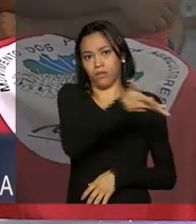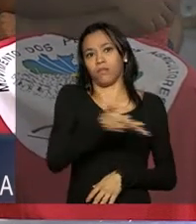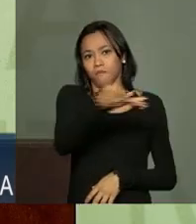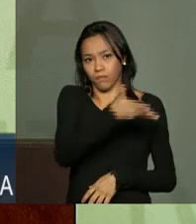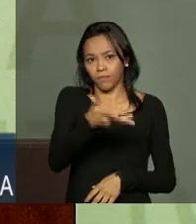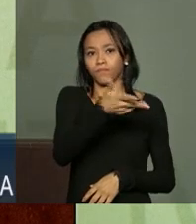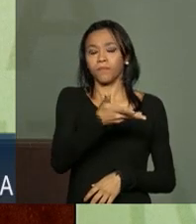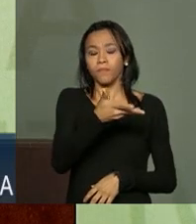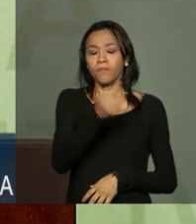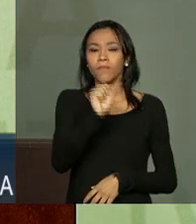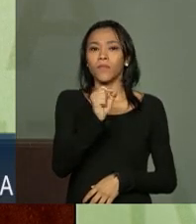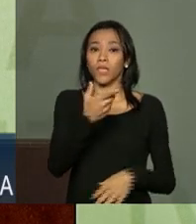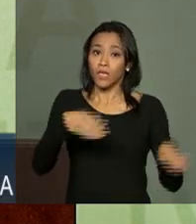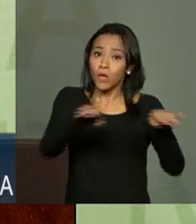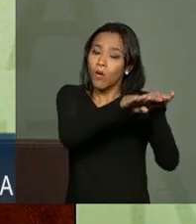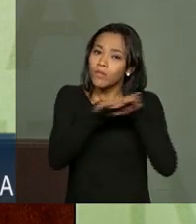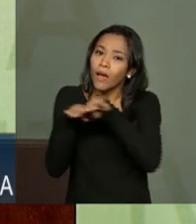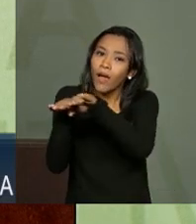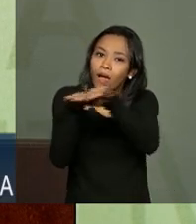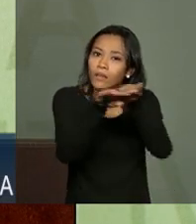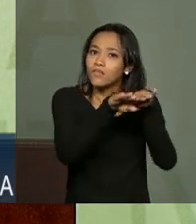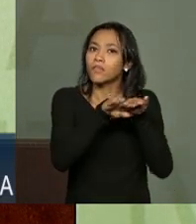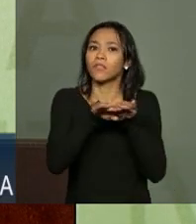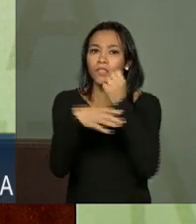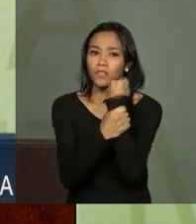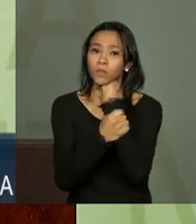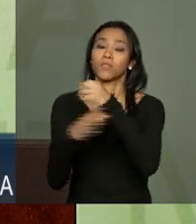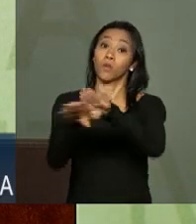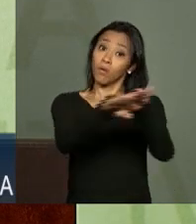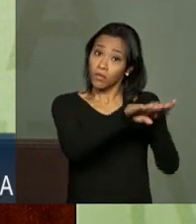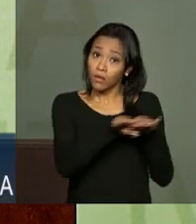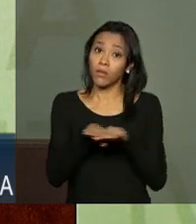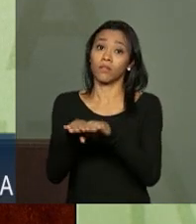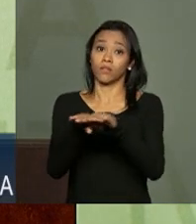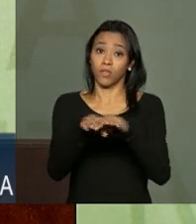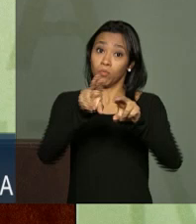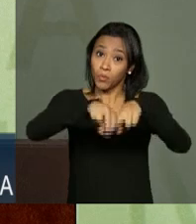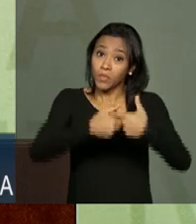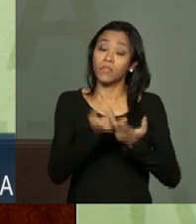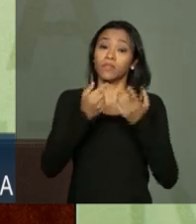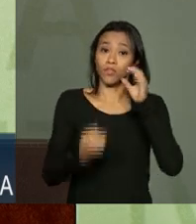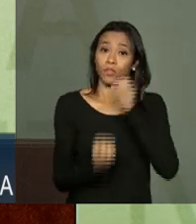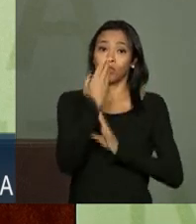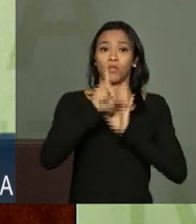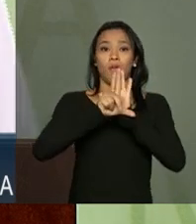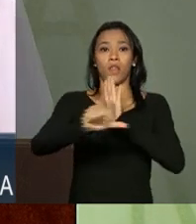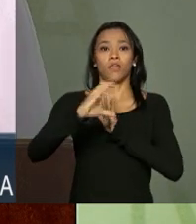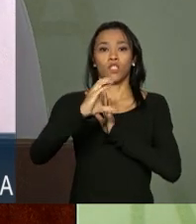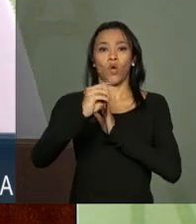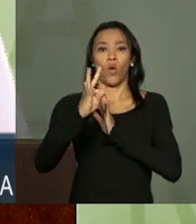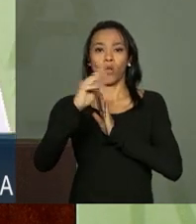que eles tenham igualdade de condições. Daí a importância da lei de cotas, daí